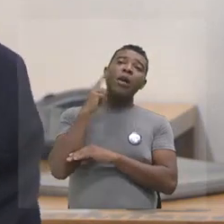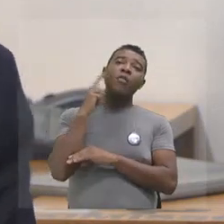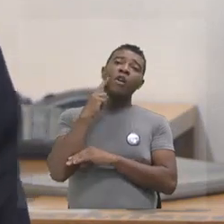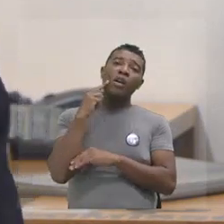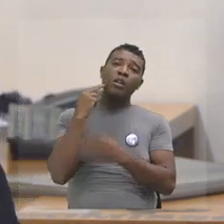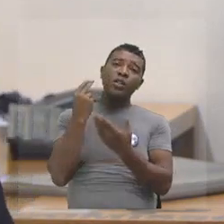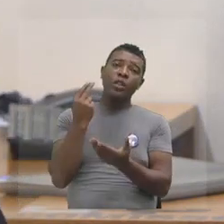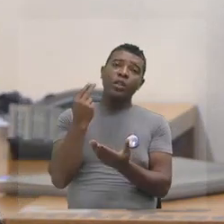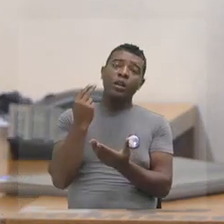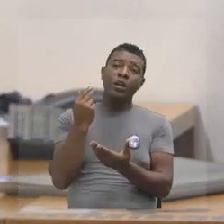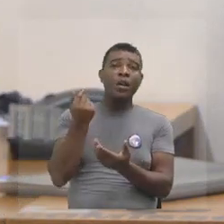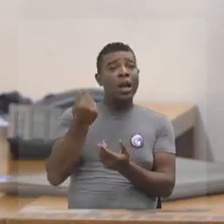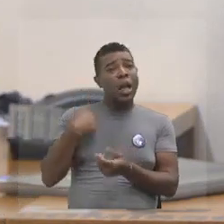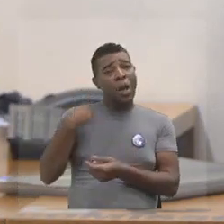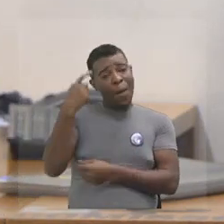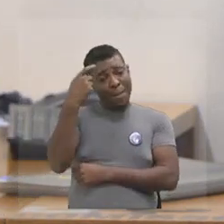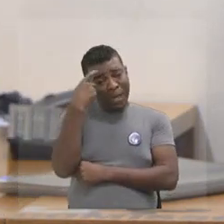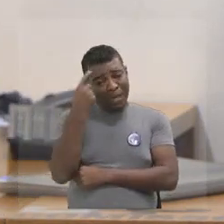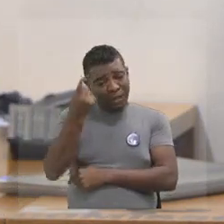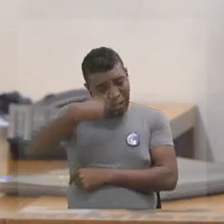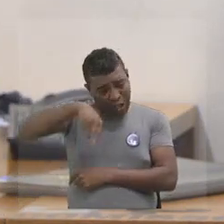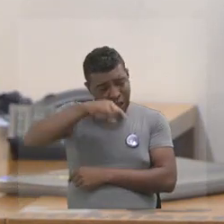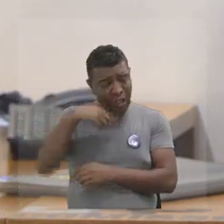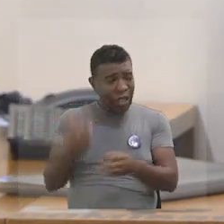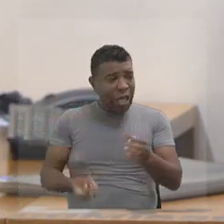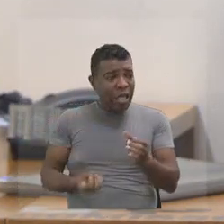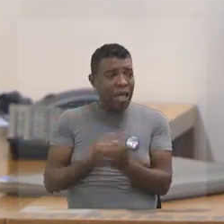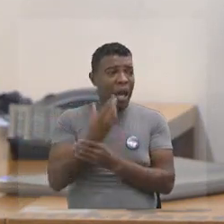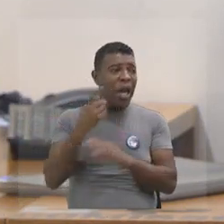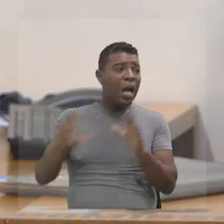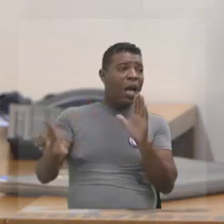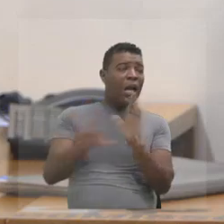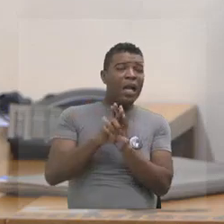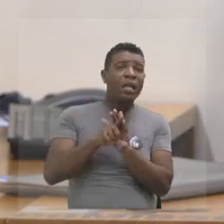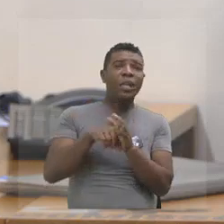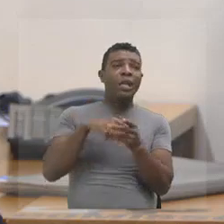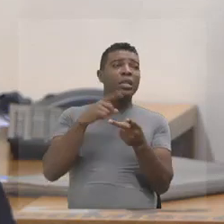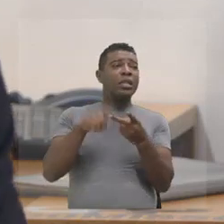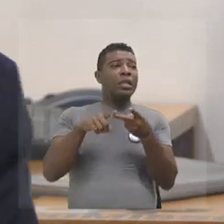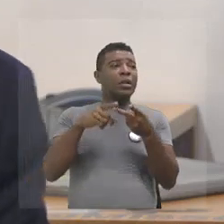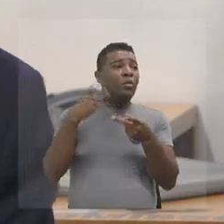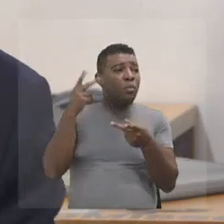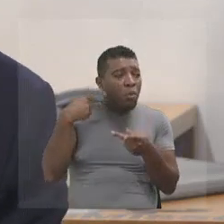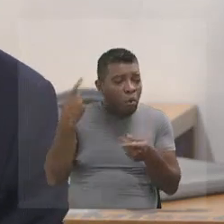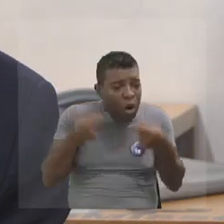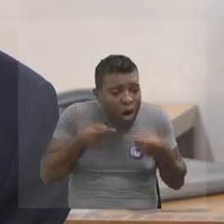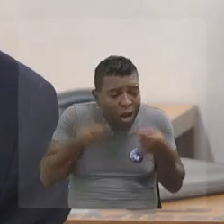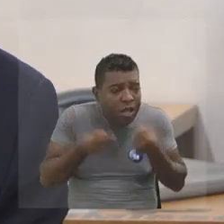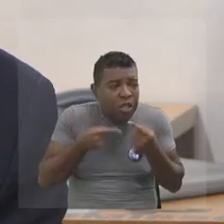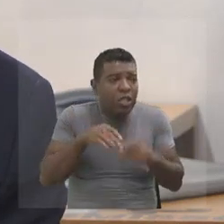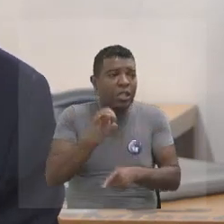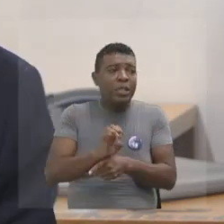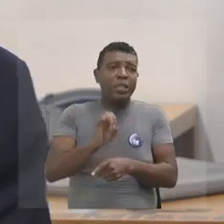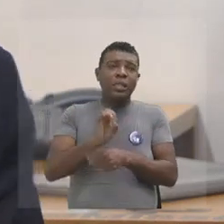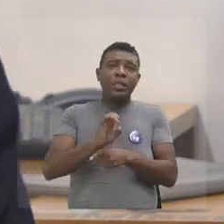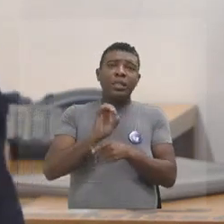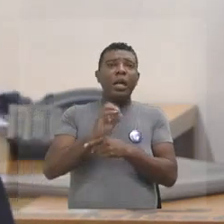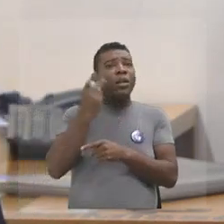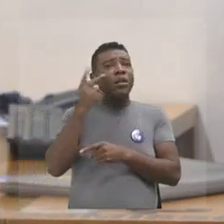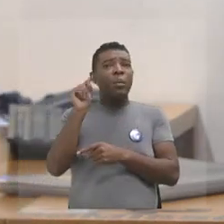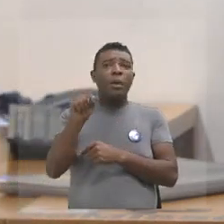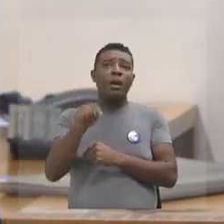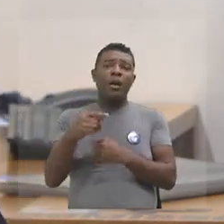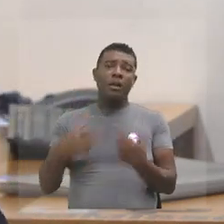que a gente poderia criar uma legislação uma política de estado com a participação mais efetiva do setor